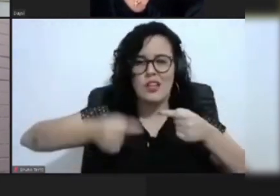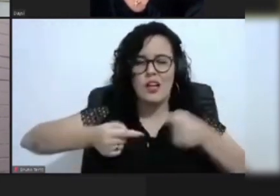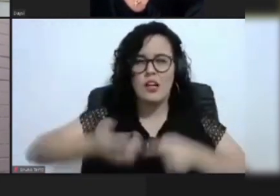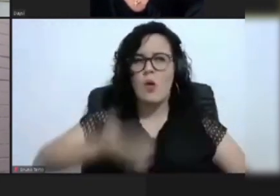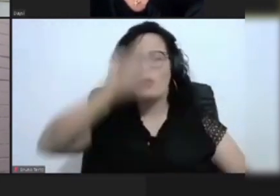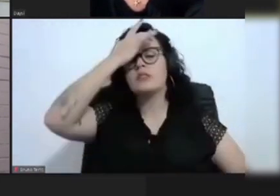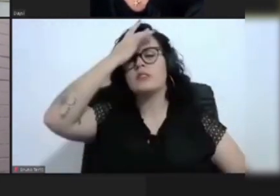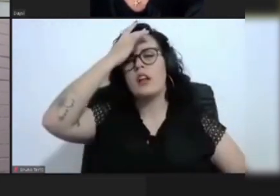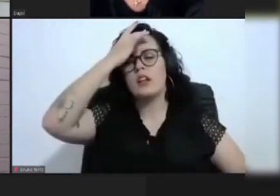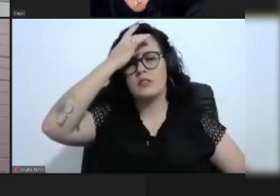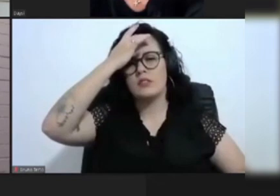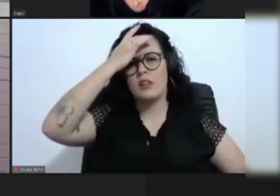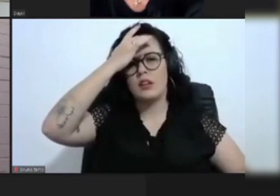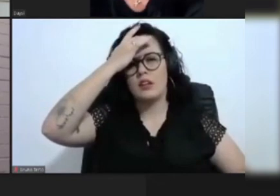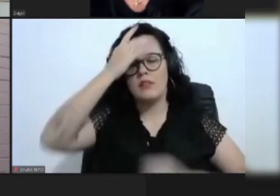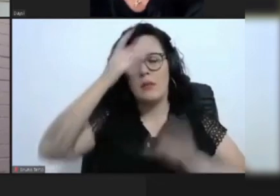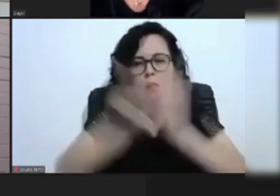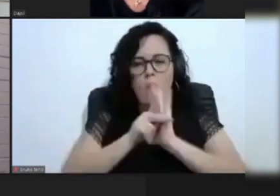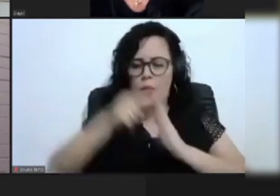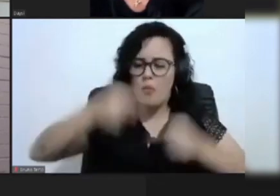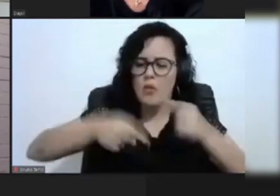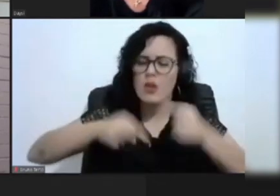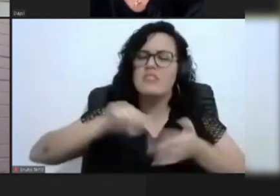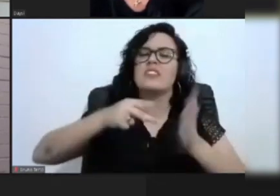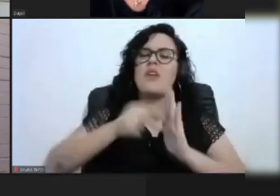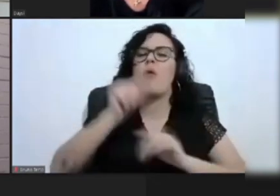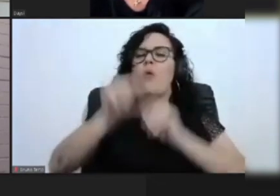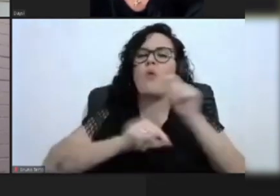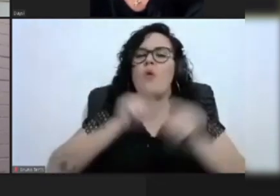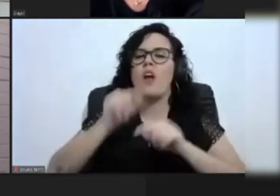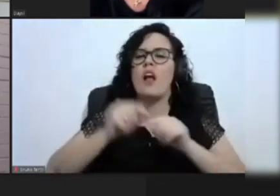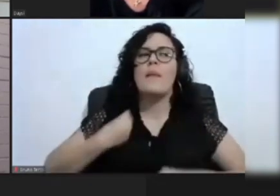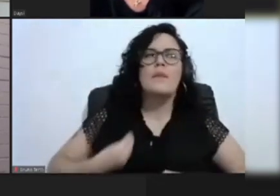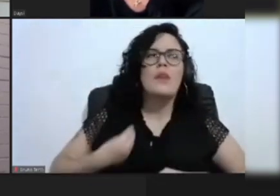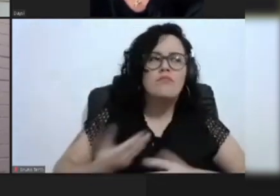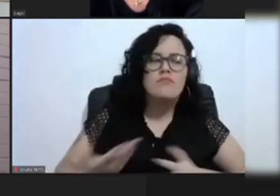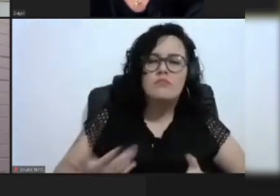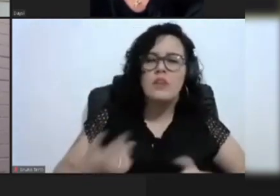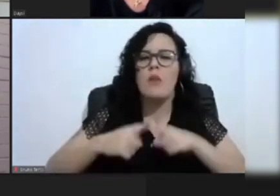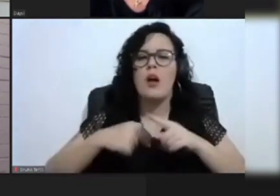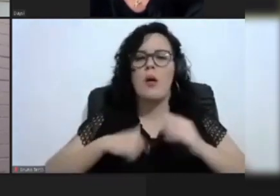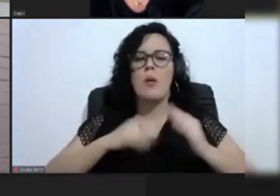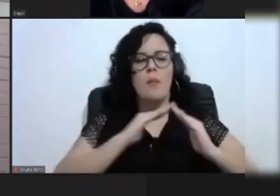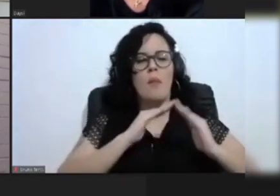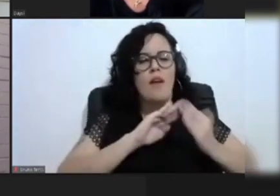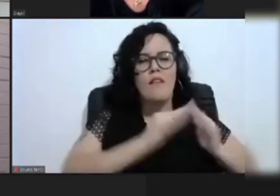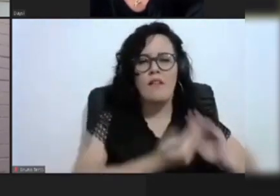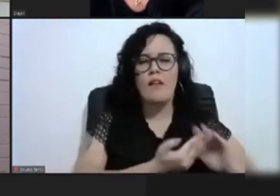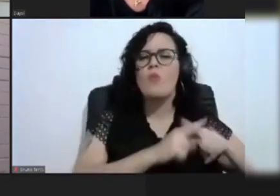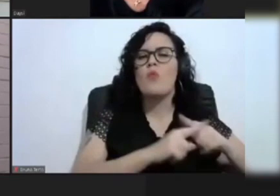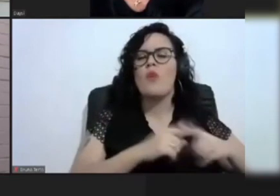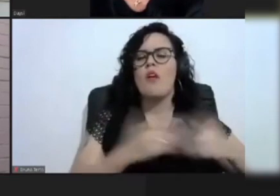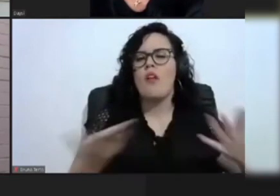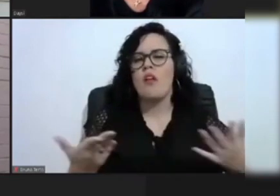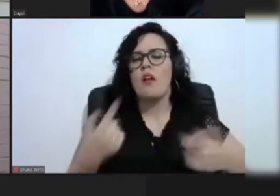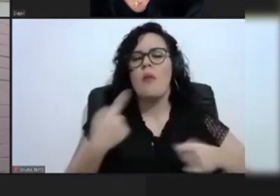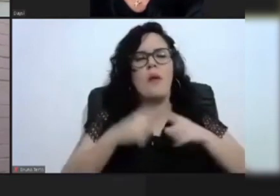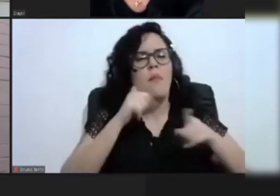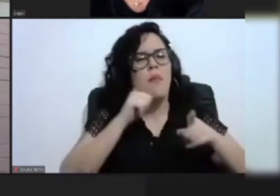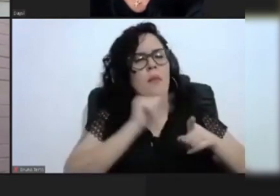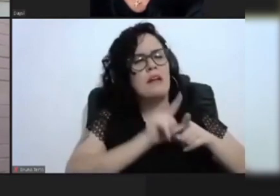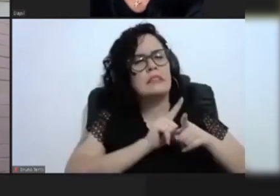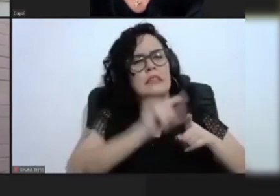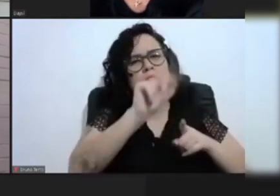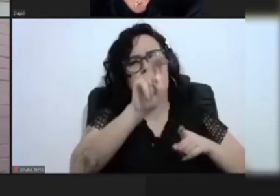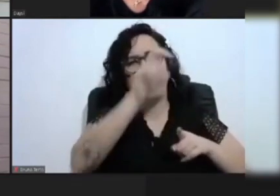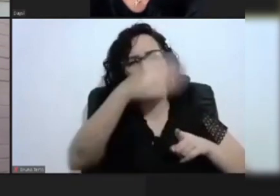consciência política, ter a consciência de por que que as coisas existem, por que que ele mora no lugar que ele mora, porque a mãe tem que sair 5h30 da